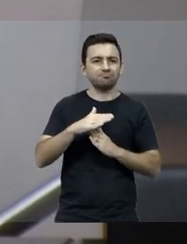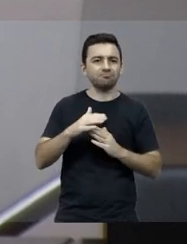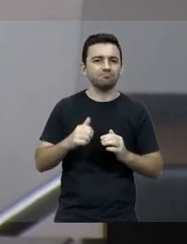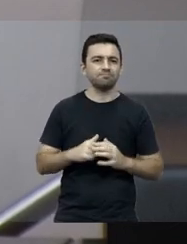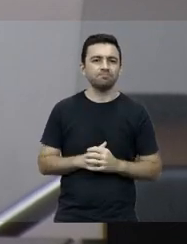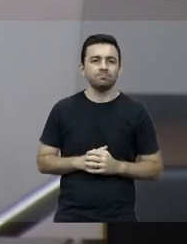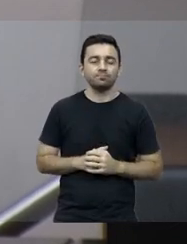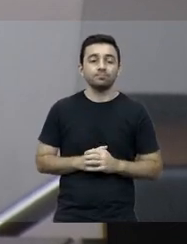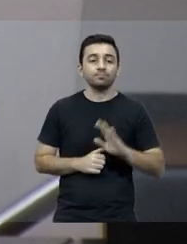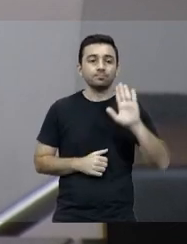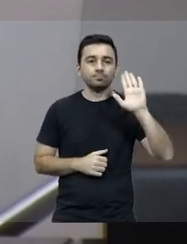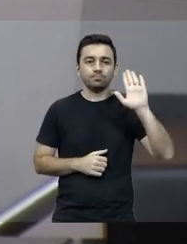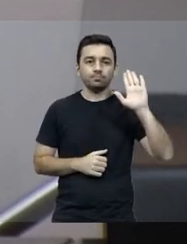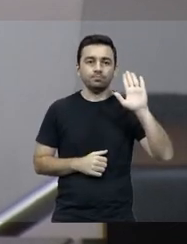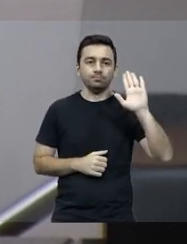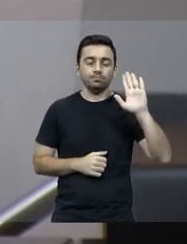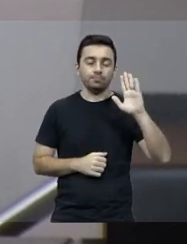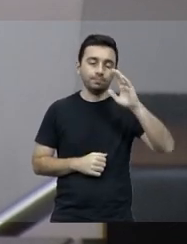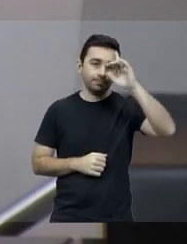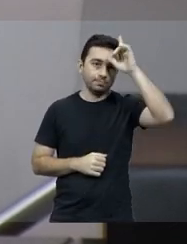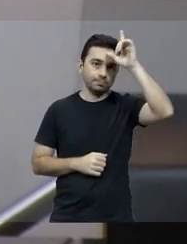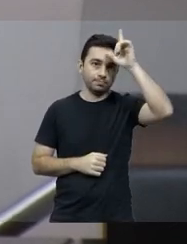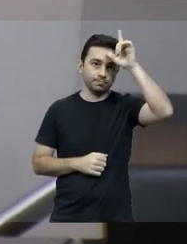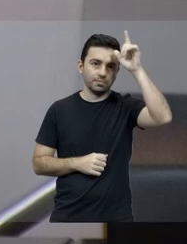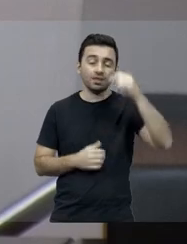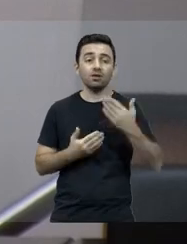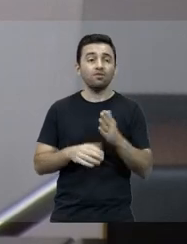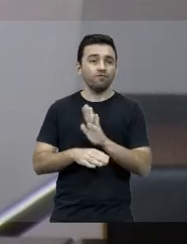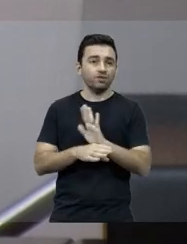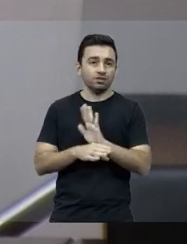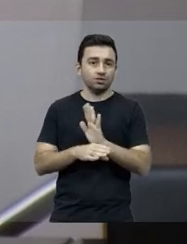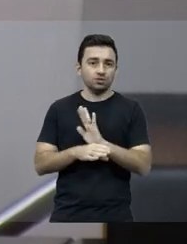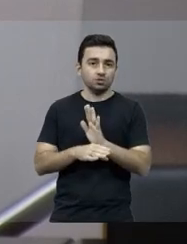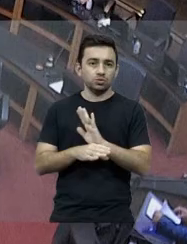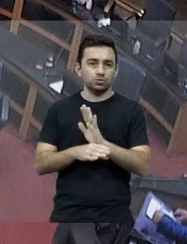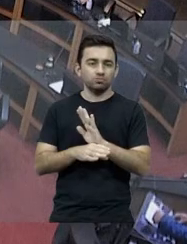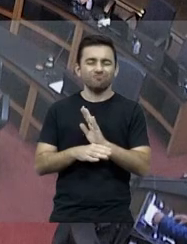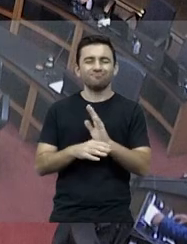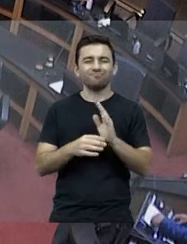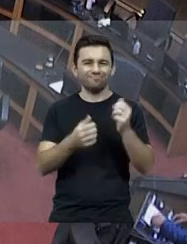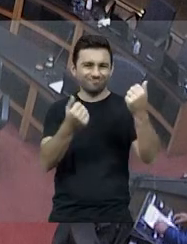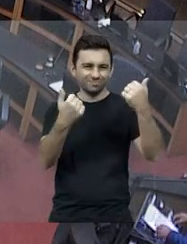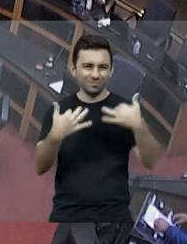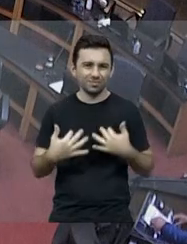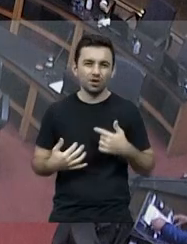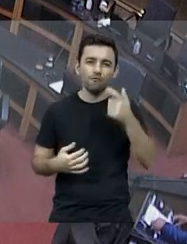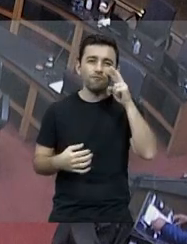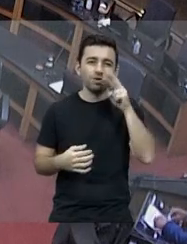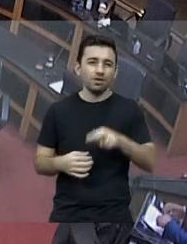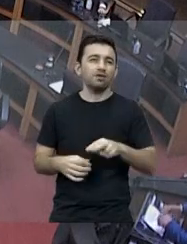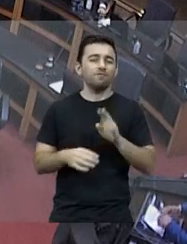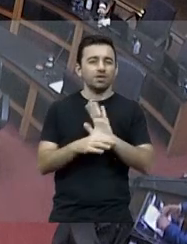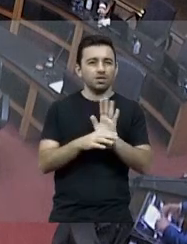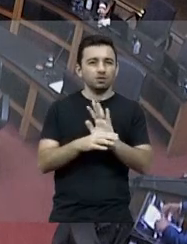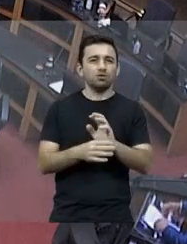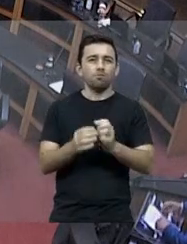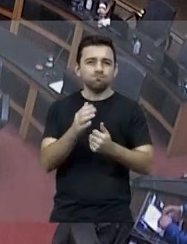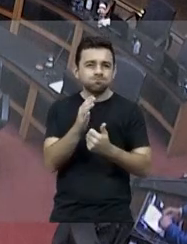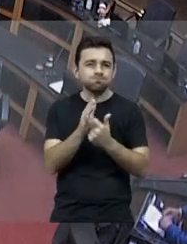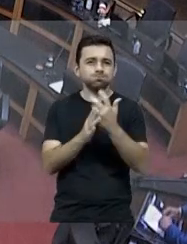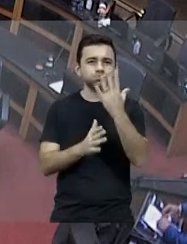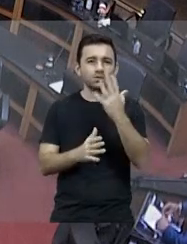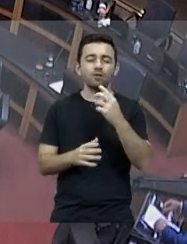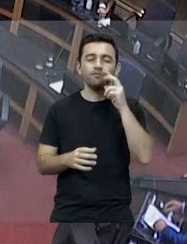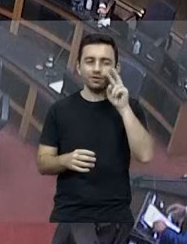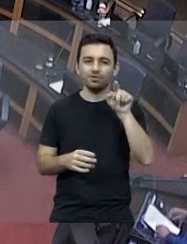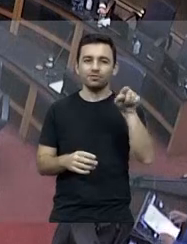Não, só para fazer um comentário sobre o vídeo que Vossa Excelência trouxe, eu tive a oportunidade de assistir ele diversas vezes ali. Eu acredito que algum daqueles que estavam gritando ali leu o livro de